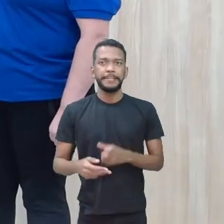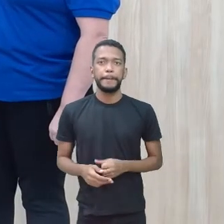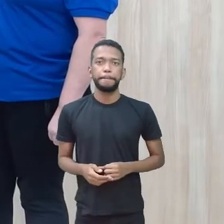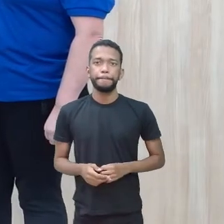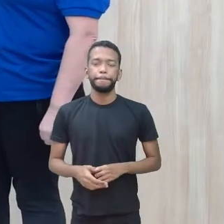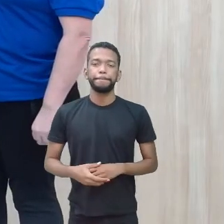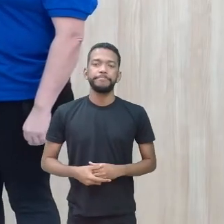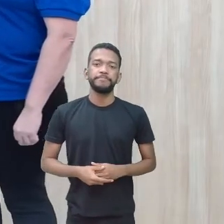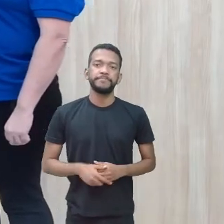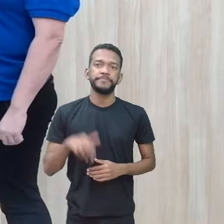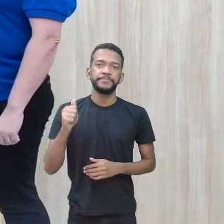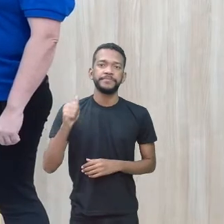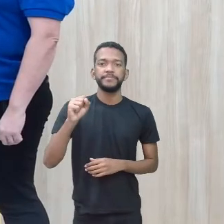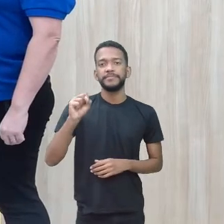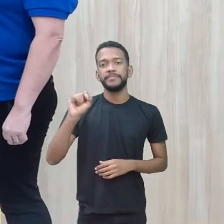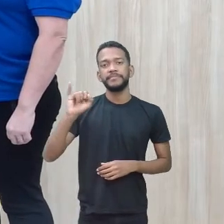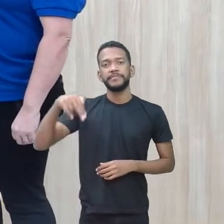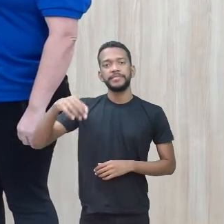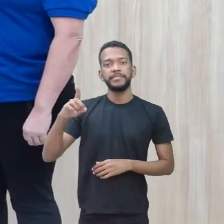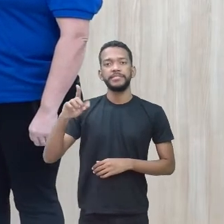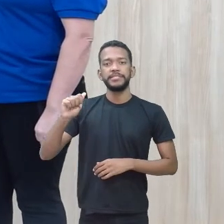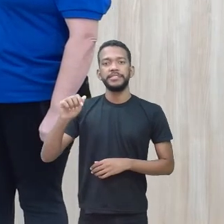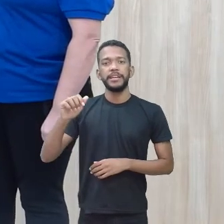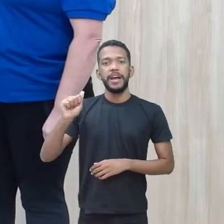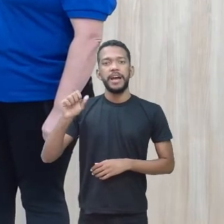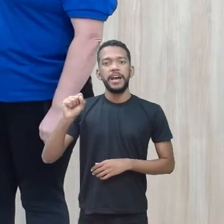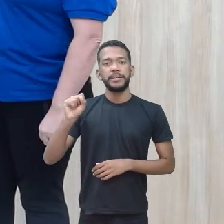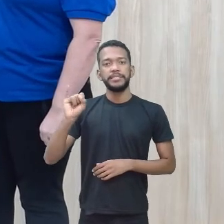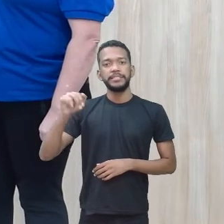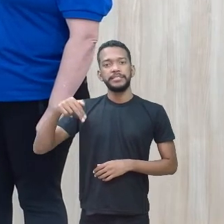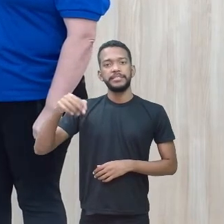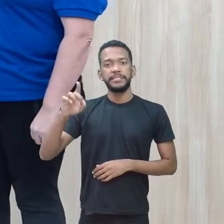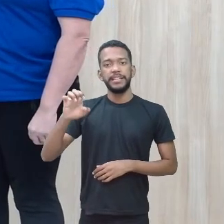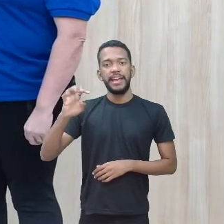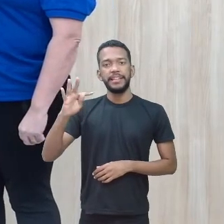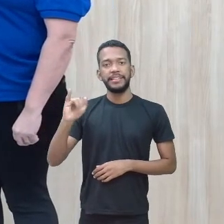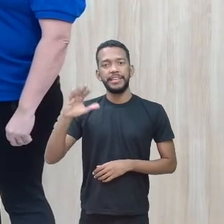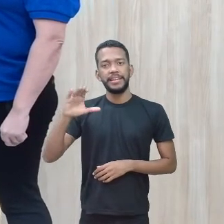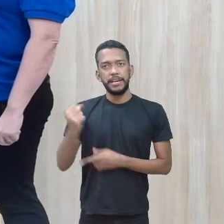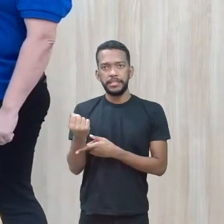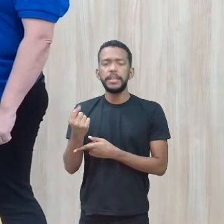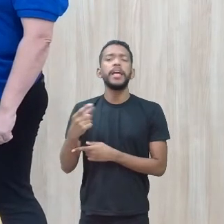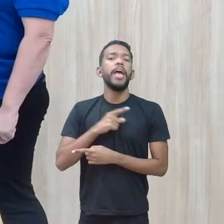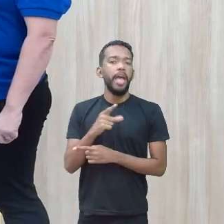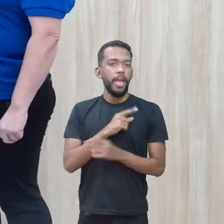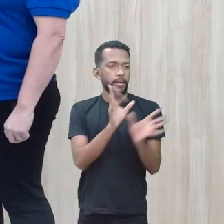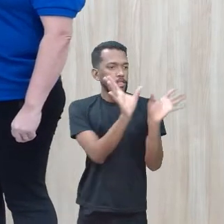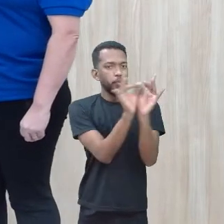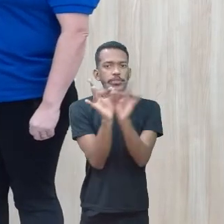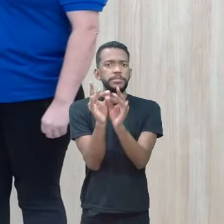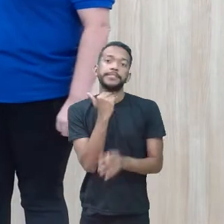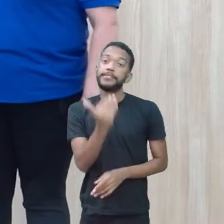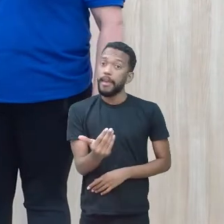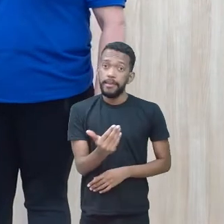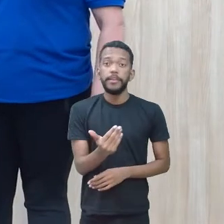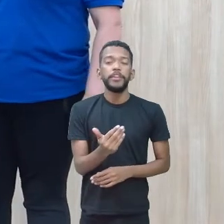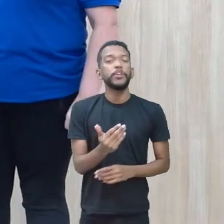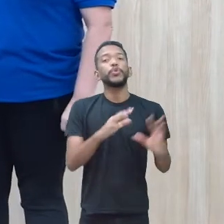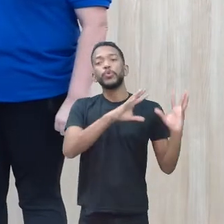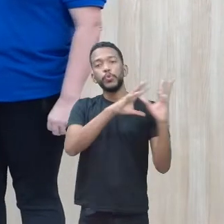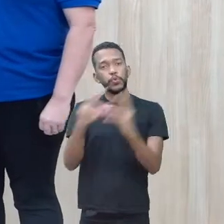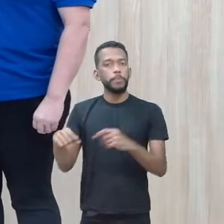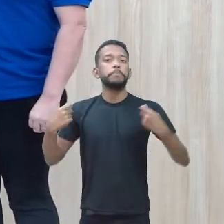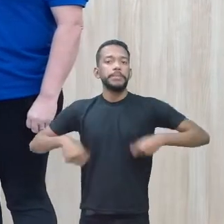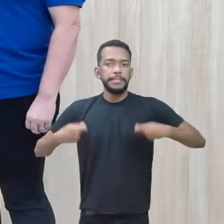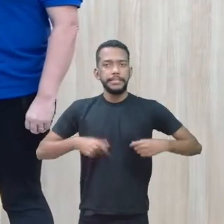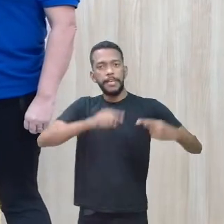As sindéticas são as orações que não têm conjunção. Todas devem ser separadas por